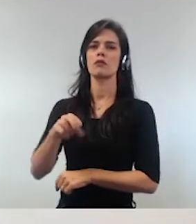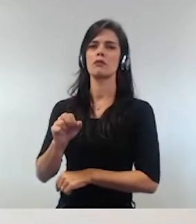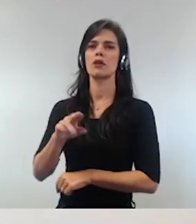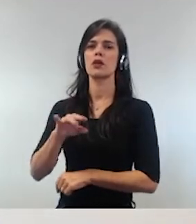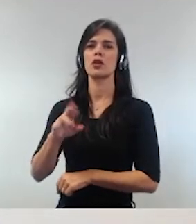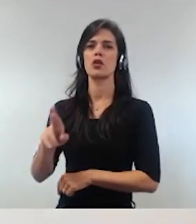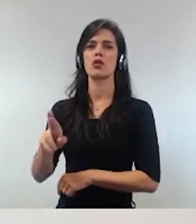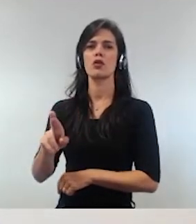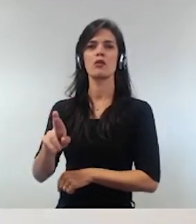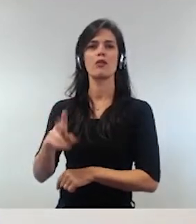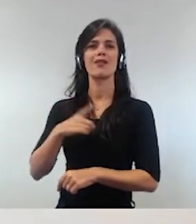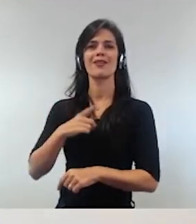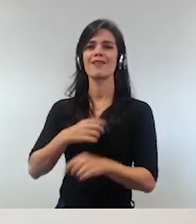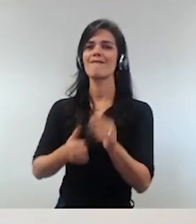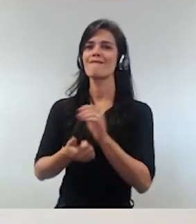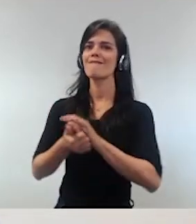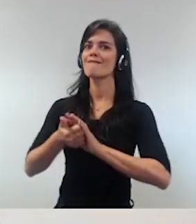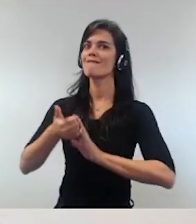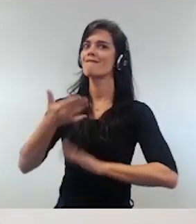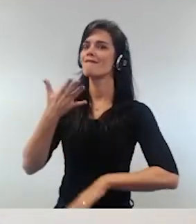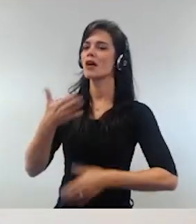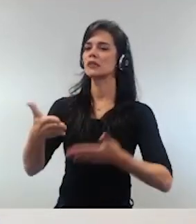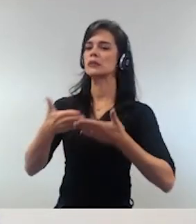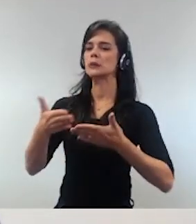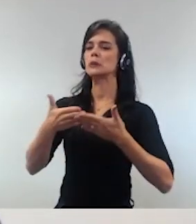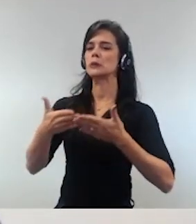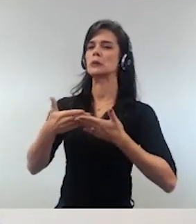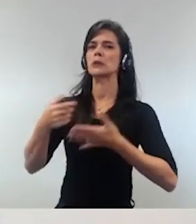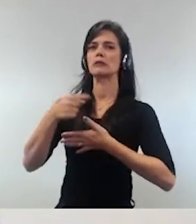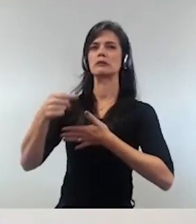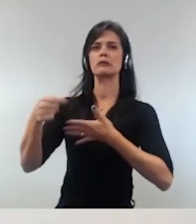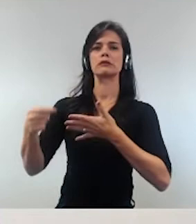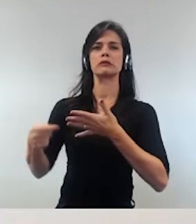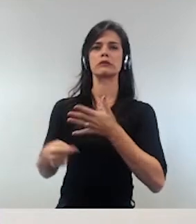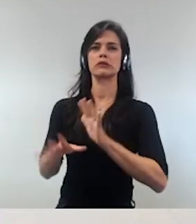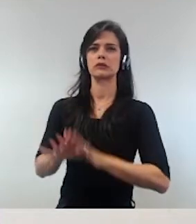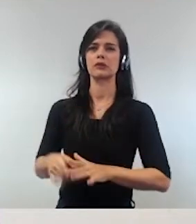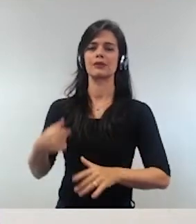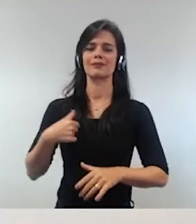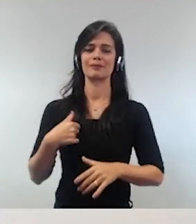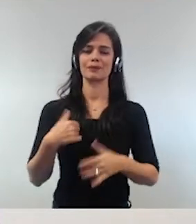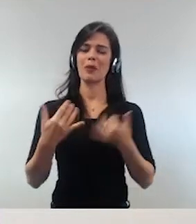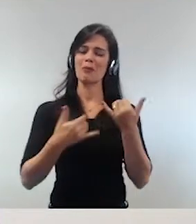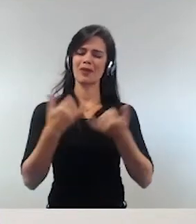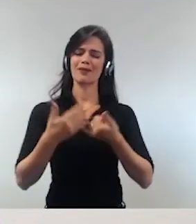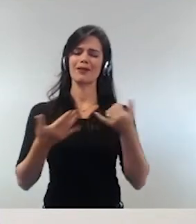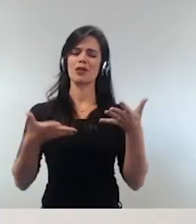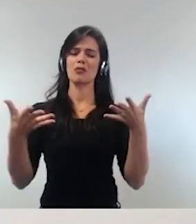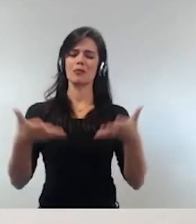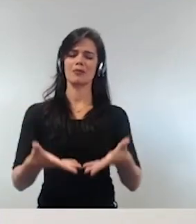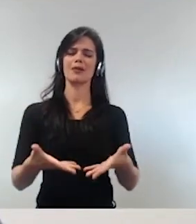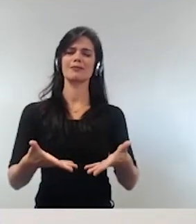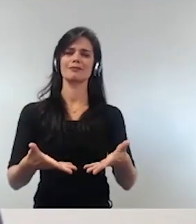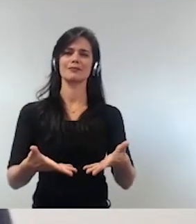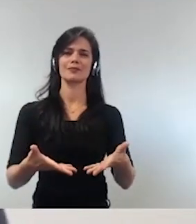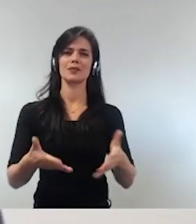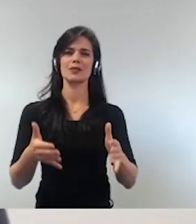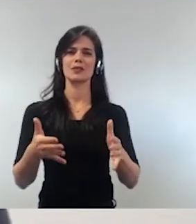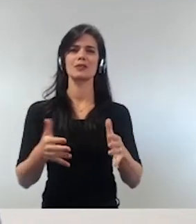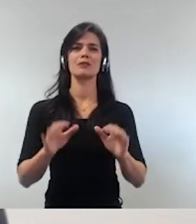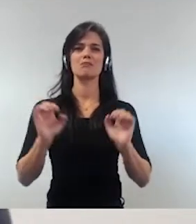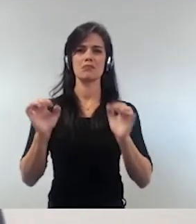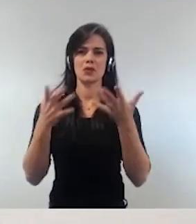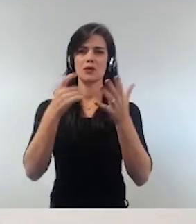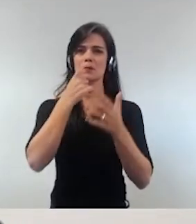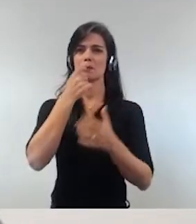uma infinidade de notificações. Até eu brinquei em um evento que eu participei recentemente, me parecia mais a guerra de